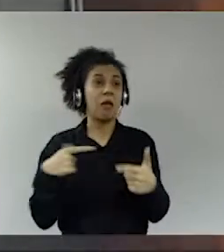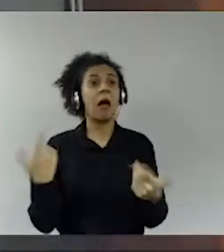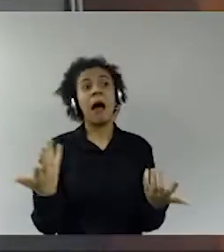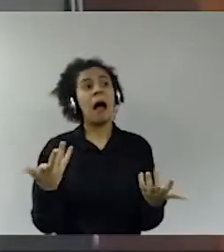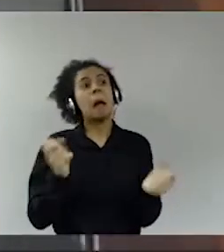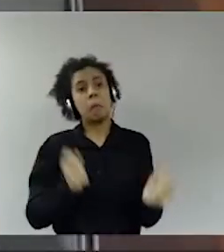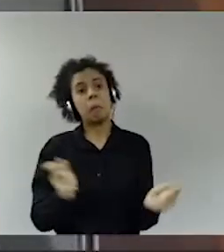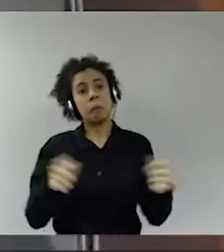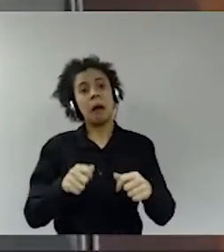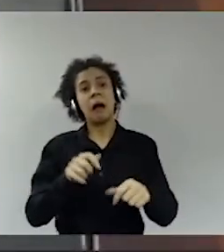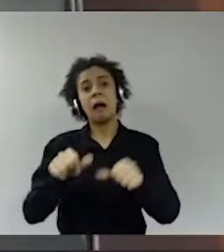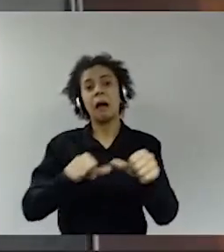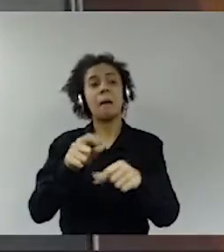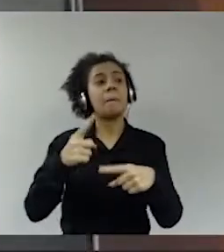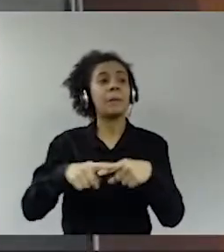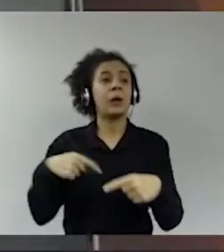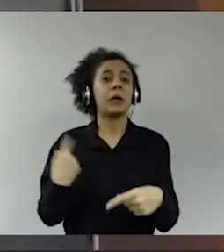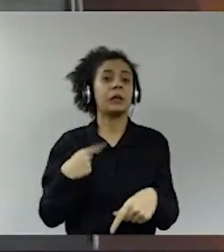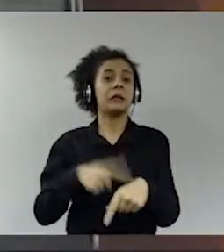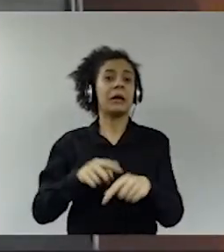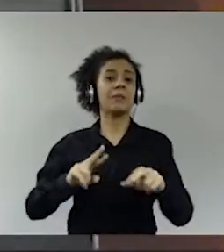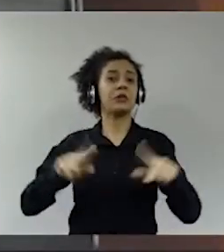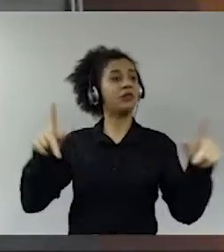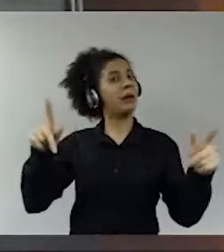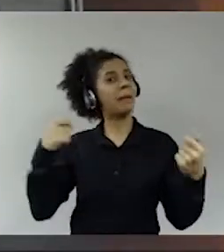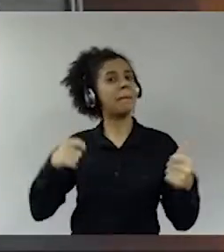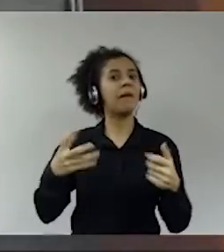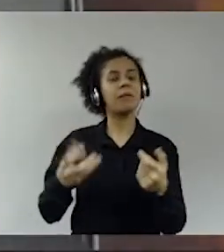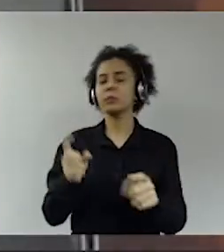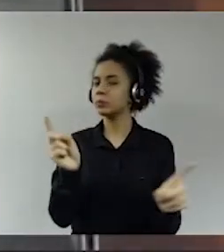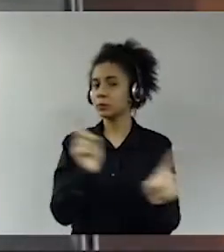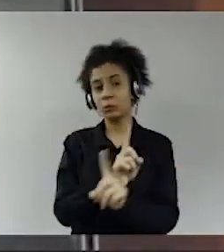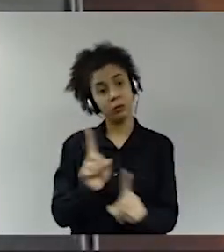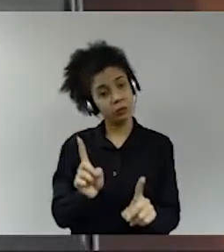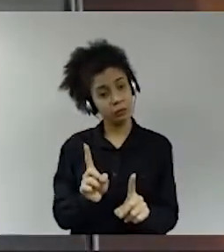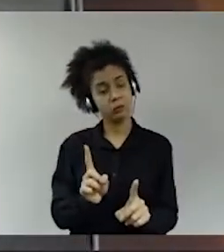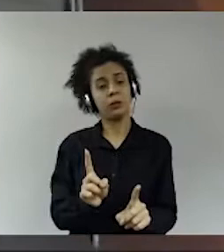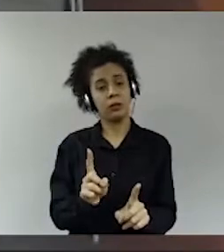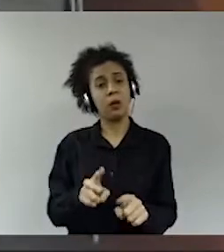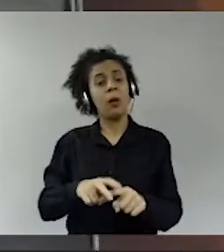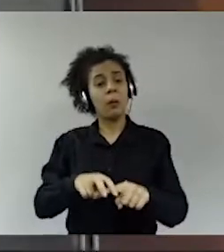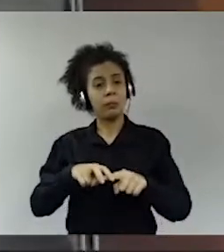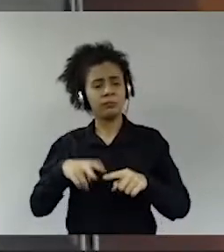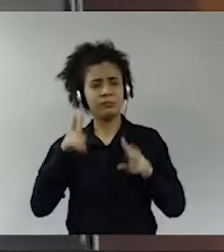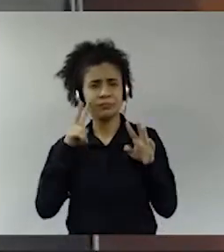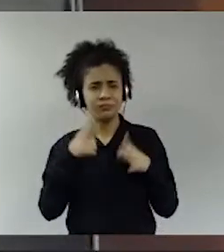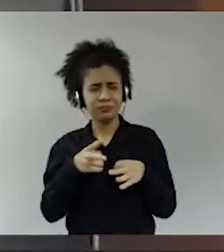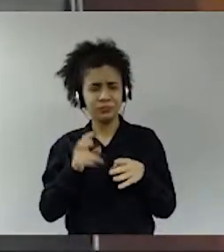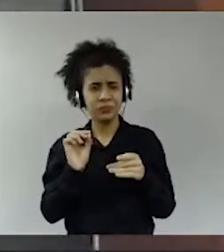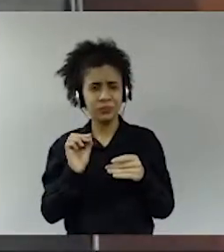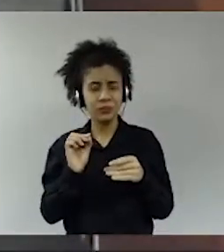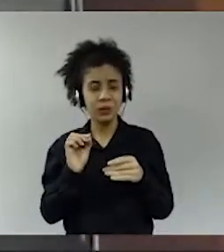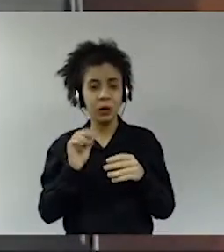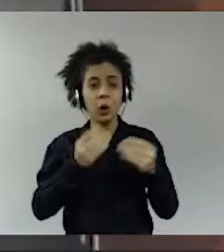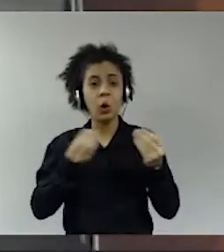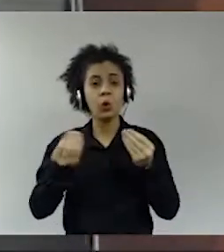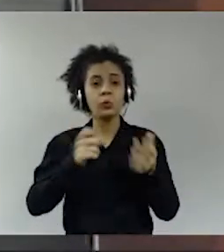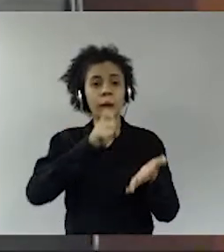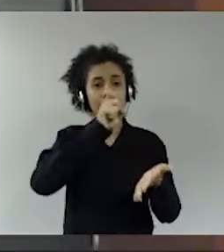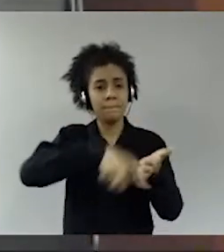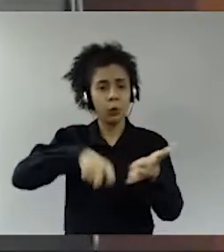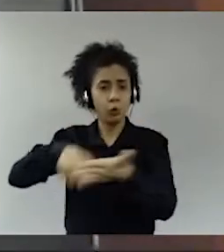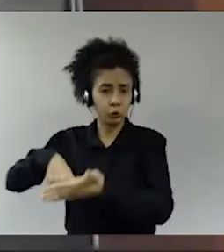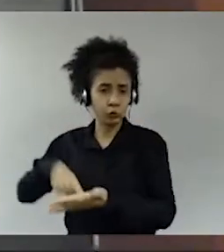situação extraordinária. E, nesse aspecto, e agora entrando mais de perto na questão da tributação, eu